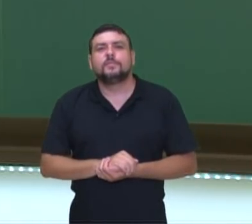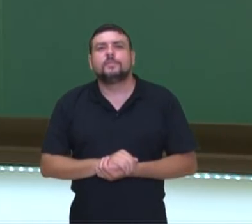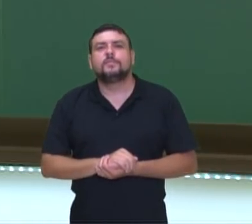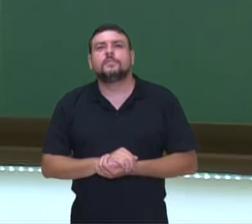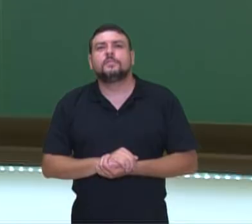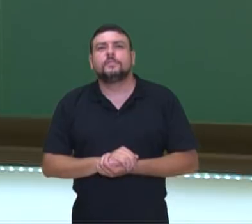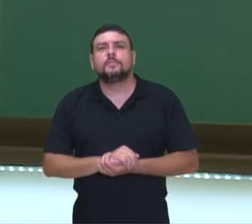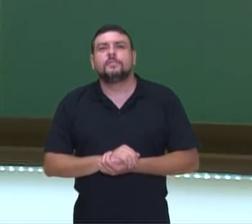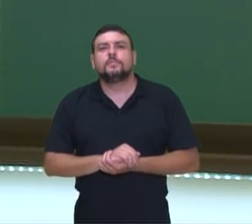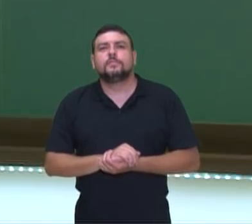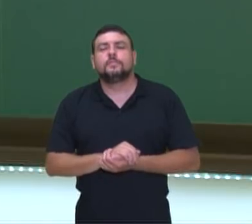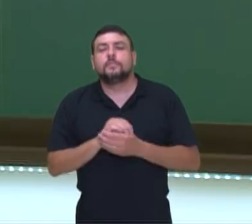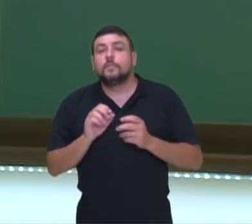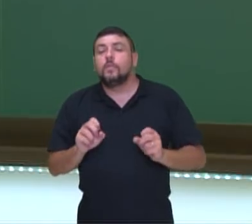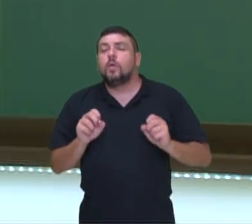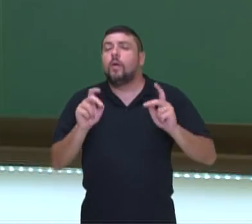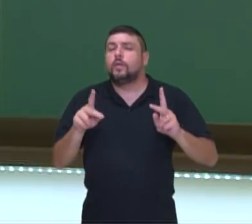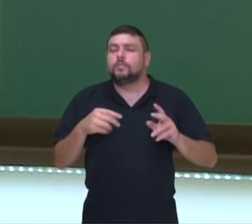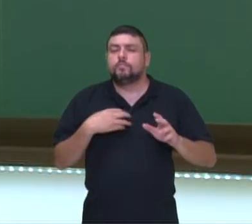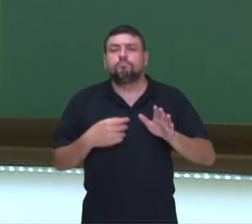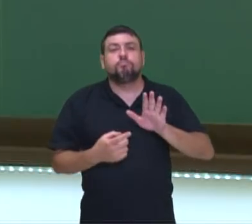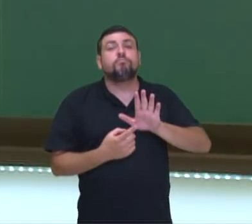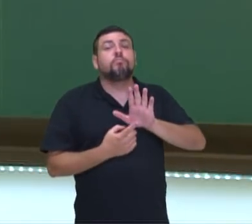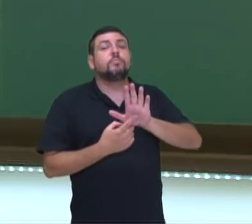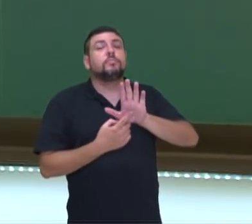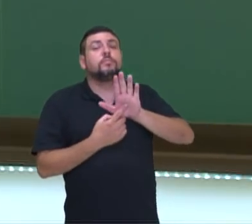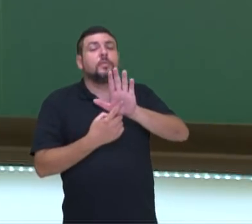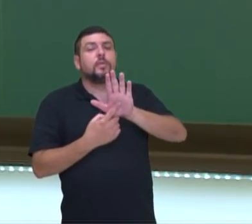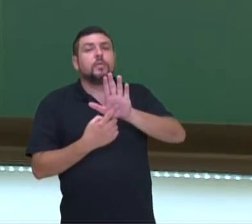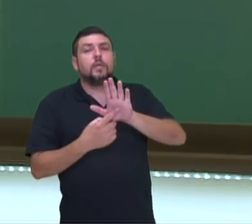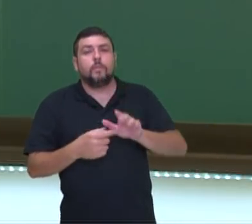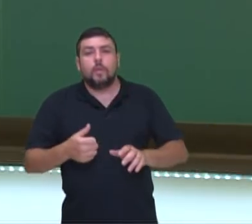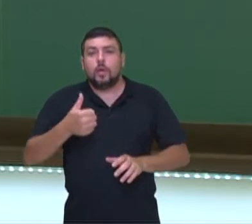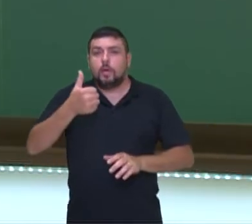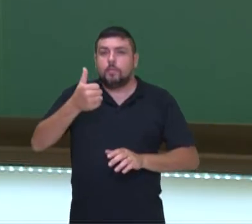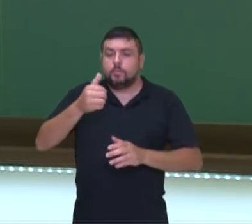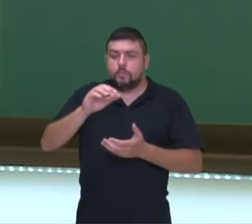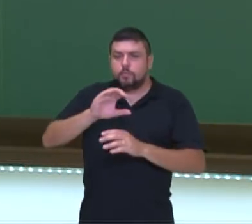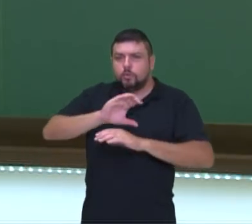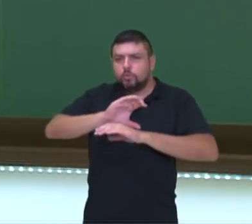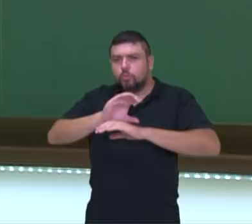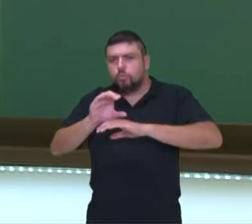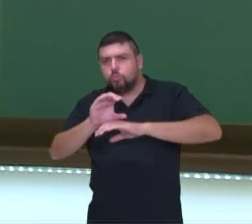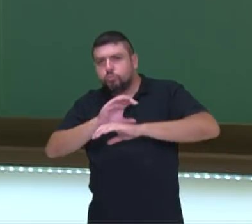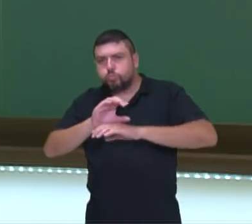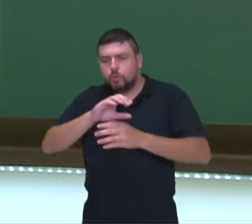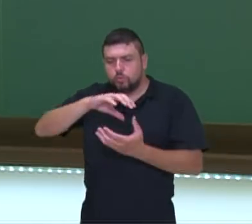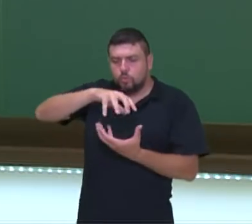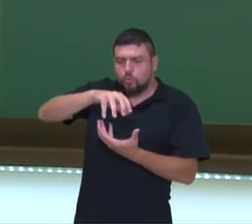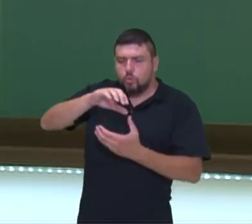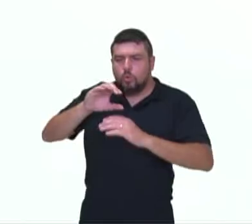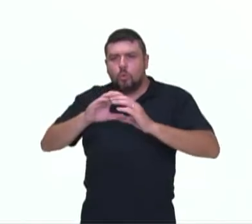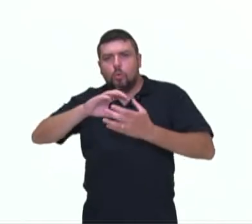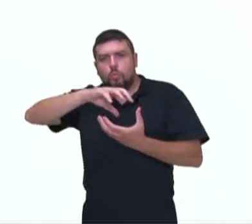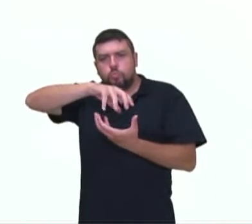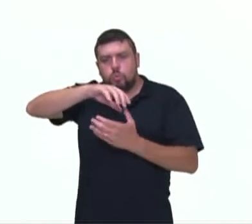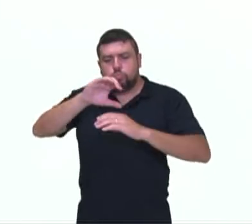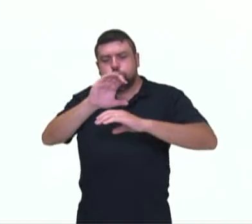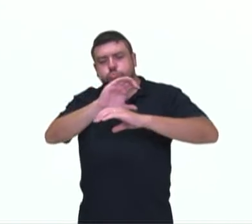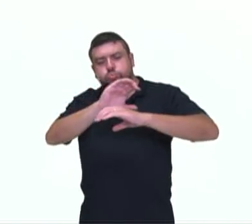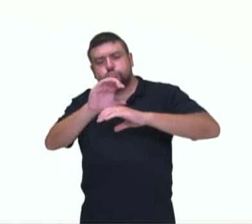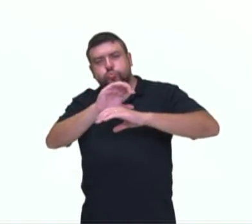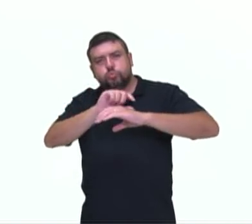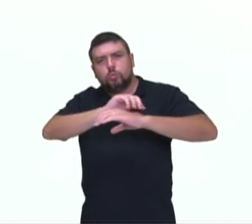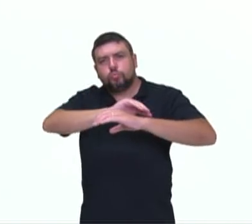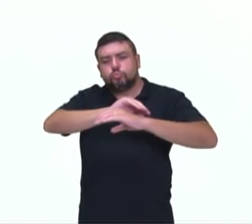Então eu apresento para vocês a primeira camada interna, que faz parte da nossa litosfera, a